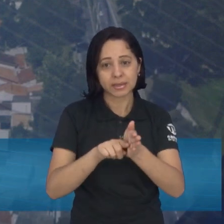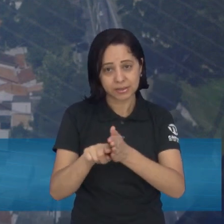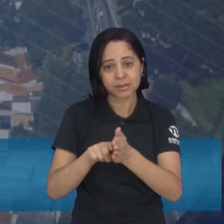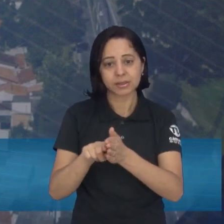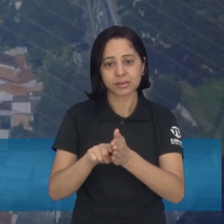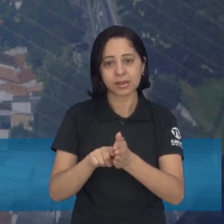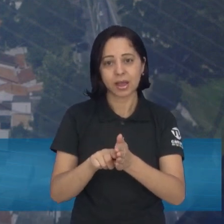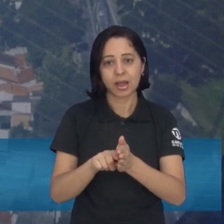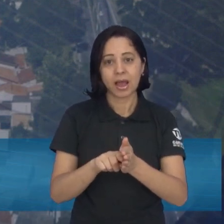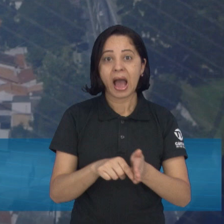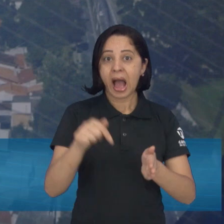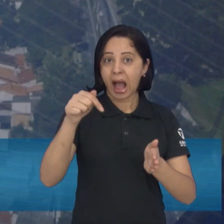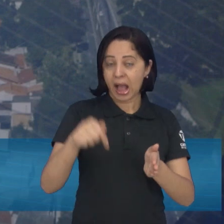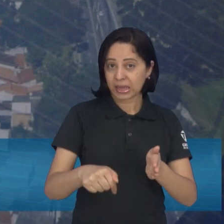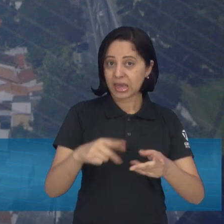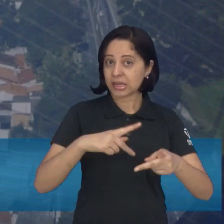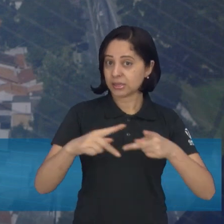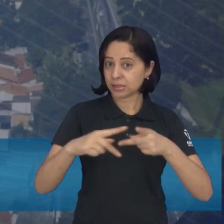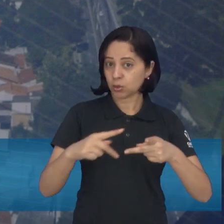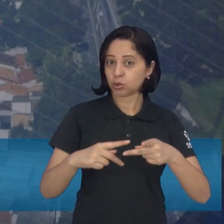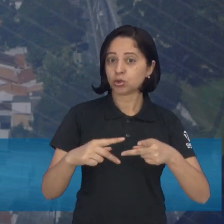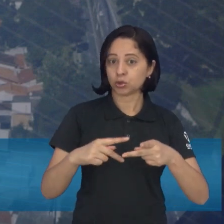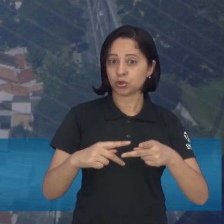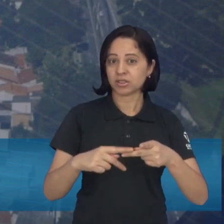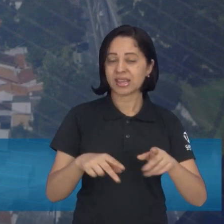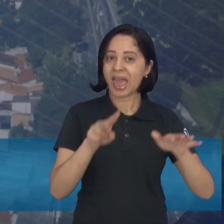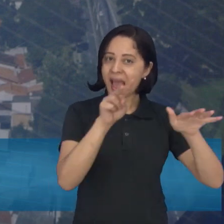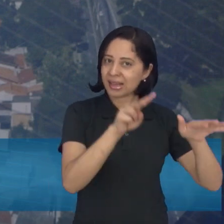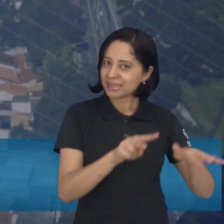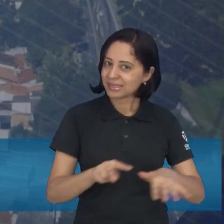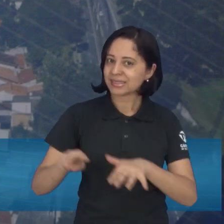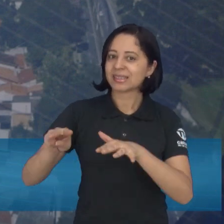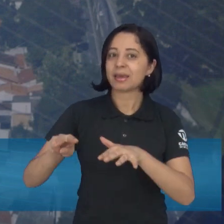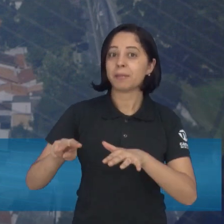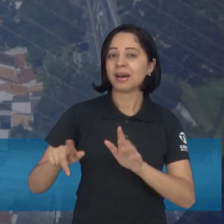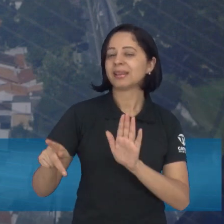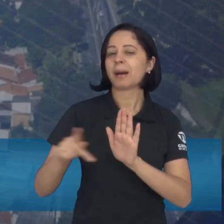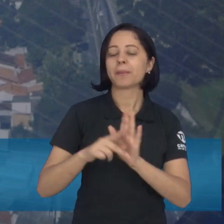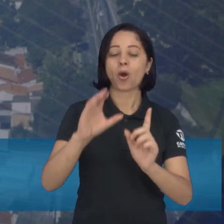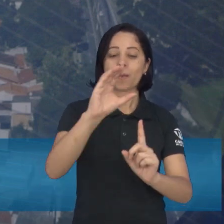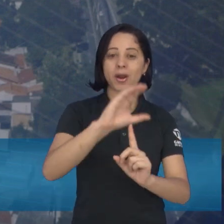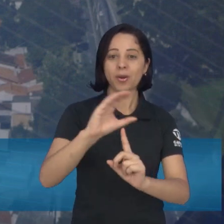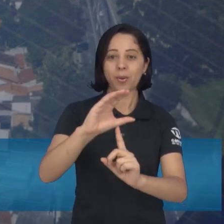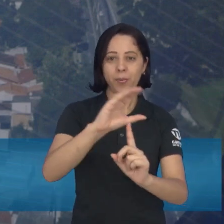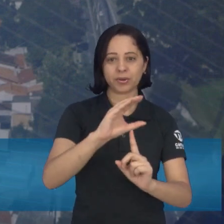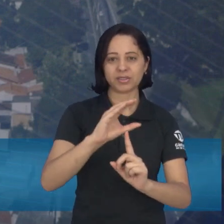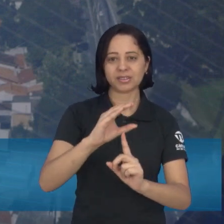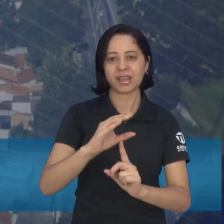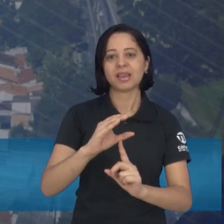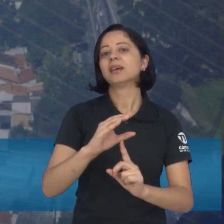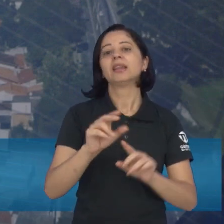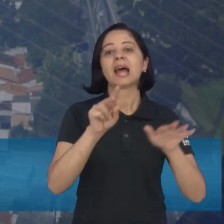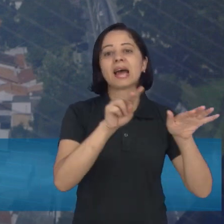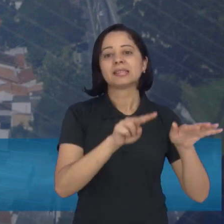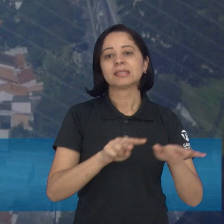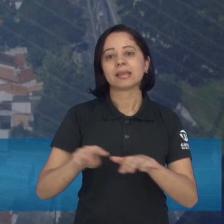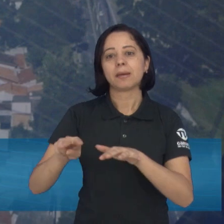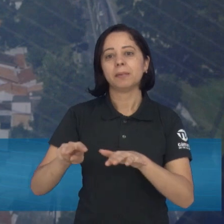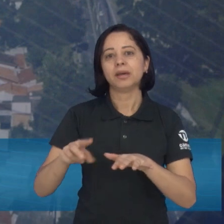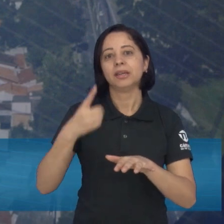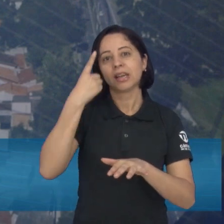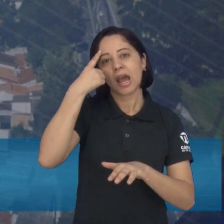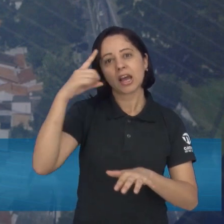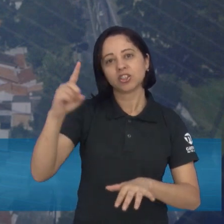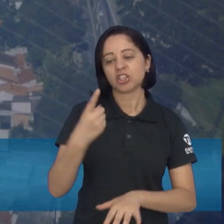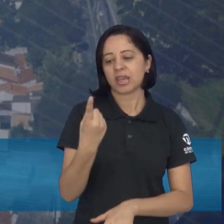no calendário oficial do município a Semana Municipal do Consumidor, que é comemorada na semana do dia